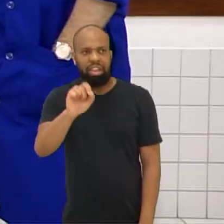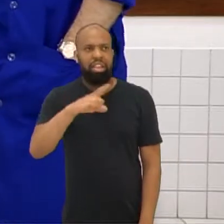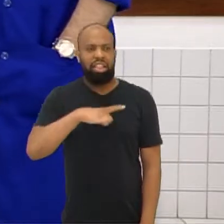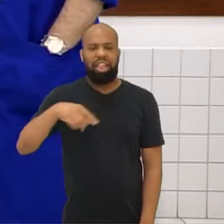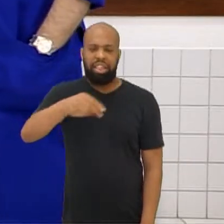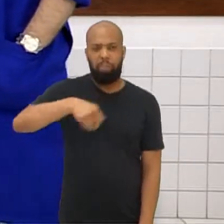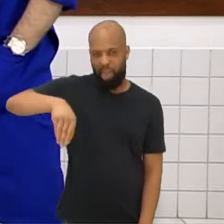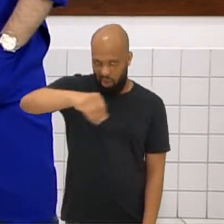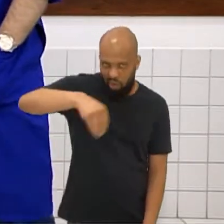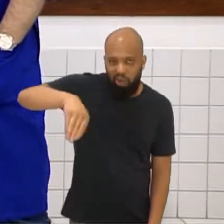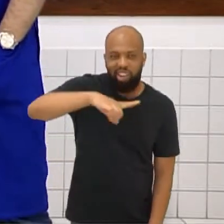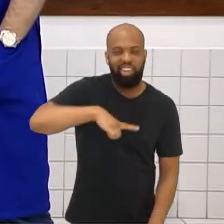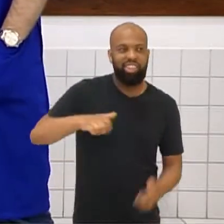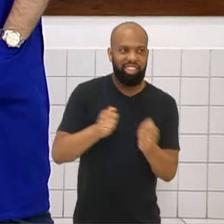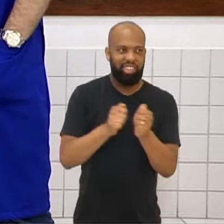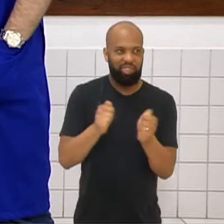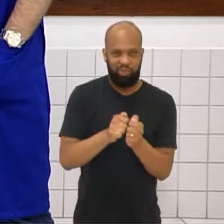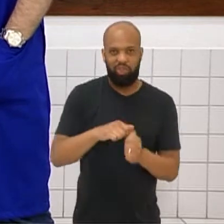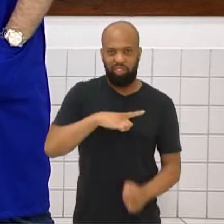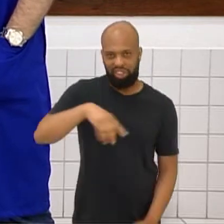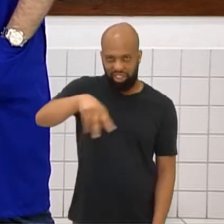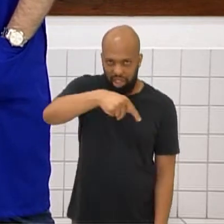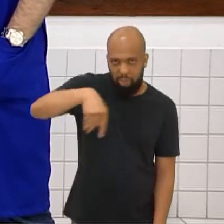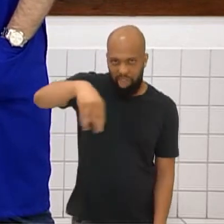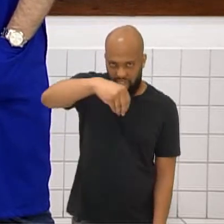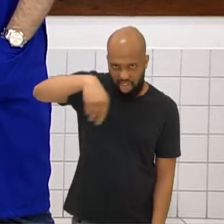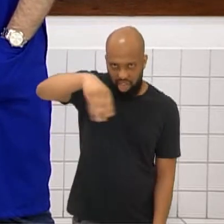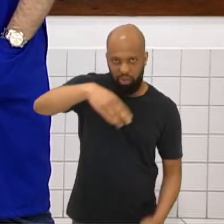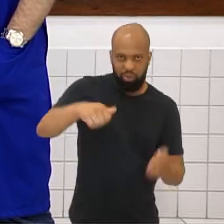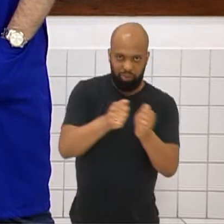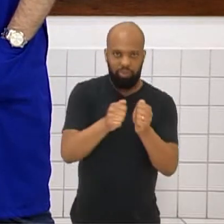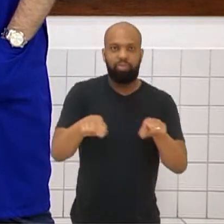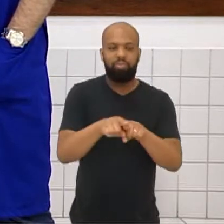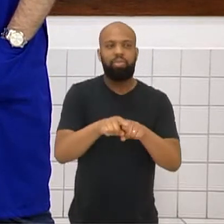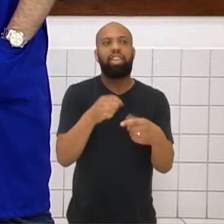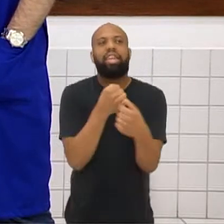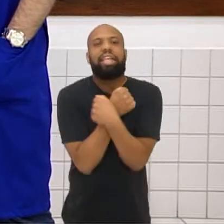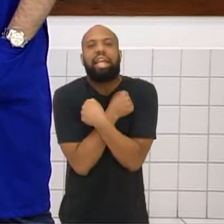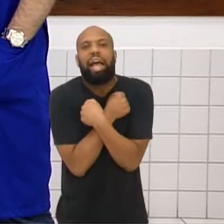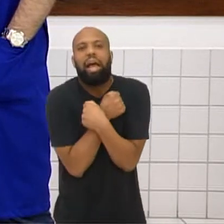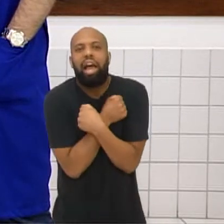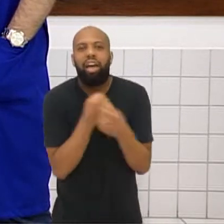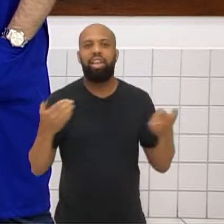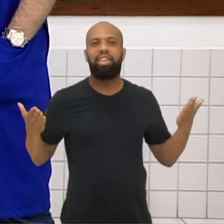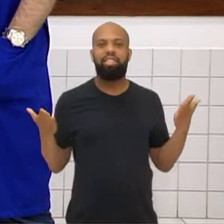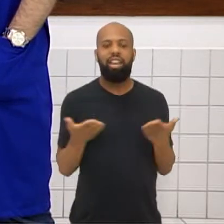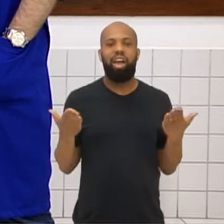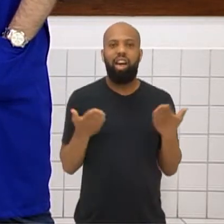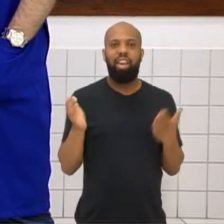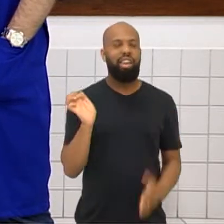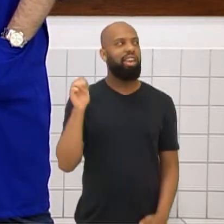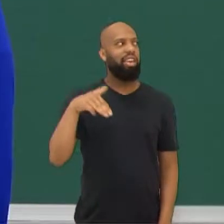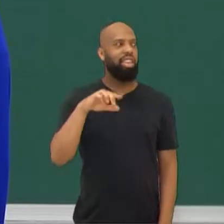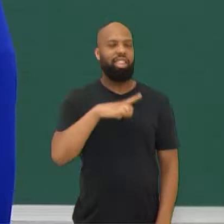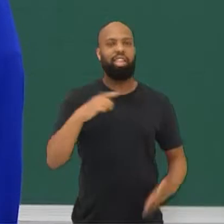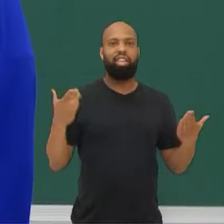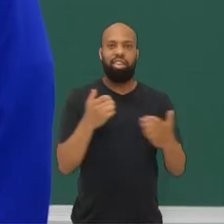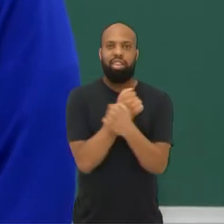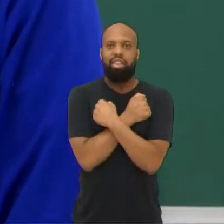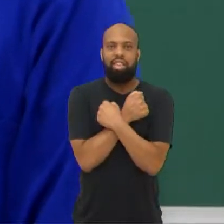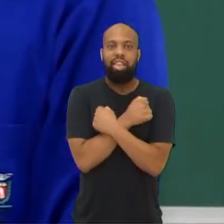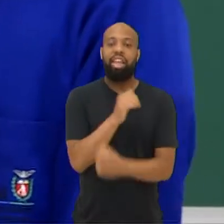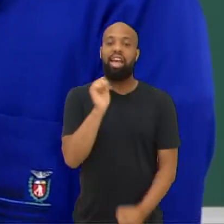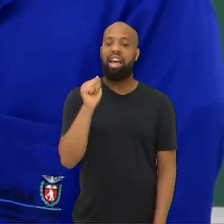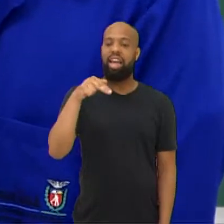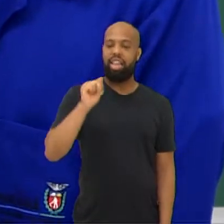que era um temperinho que tinha ali. Um cheiro verde, alguma coisa assim. Né? Vamos ver aqui, mandar um abraço para quem aqui? A